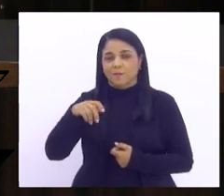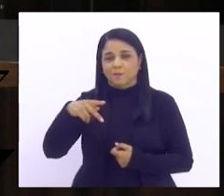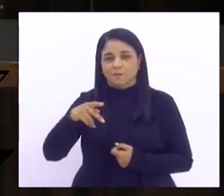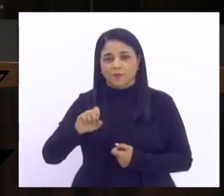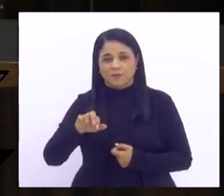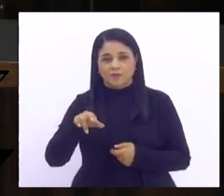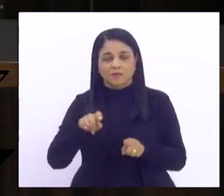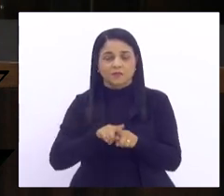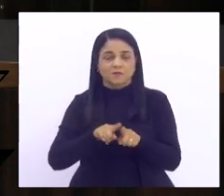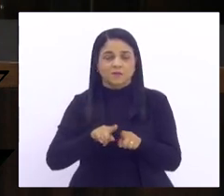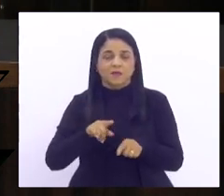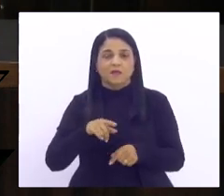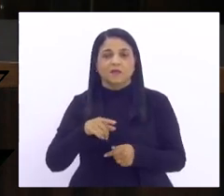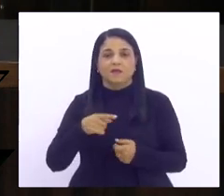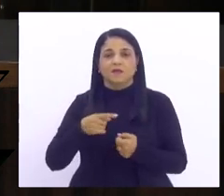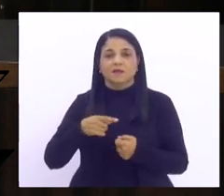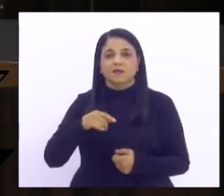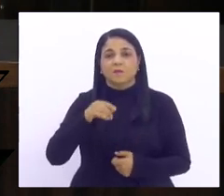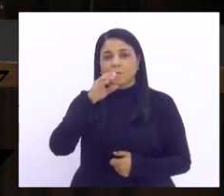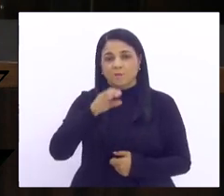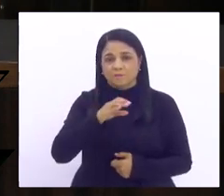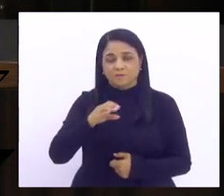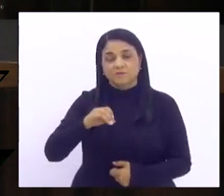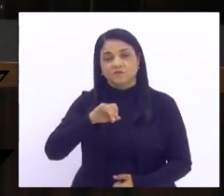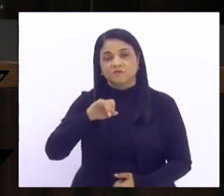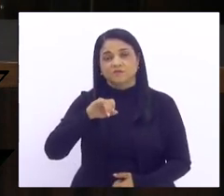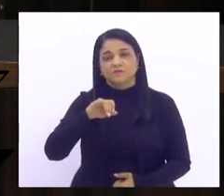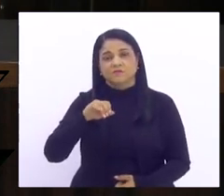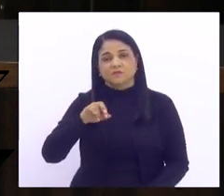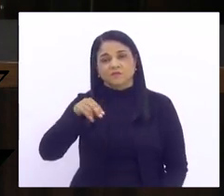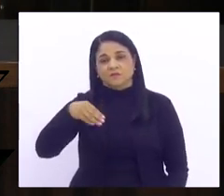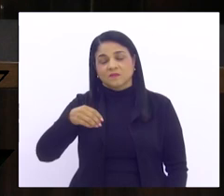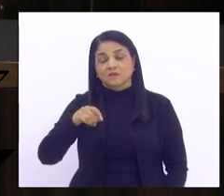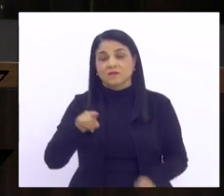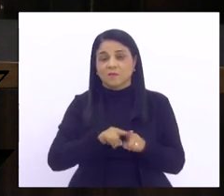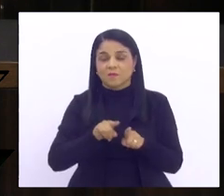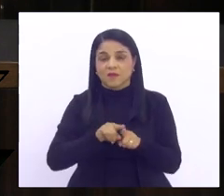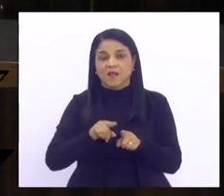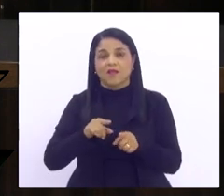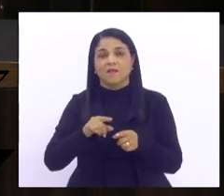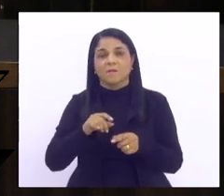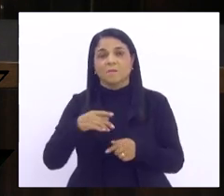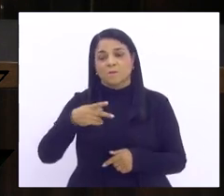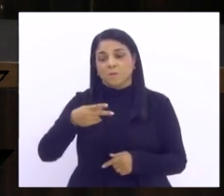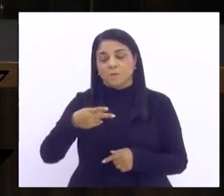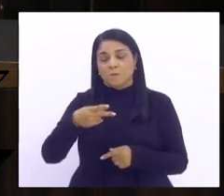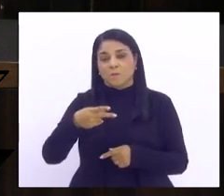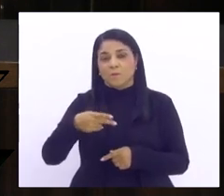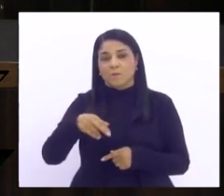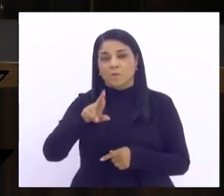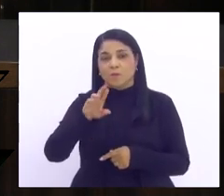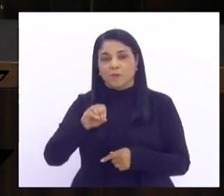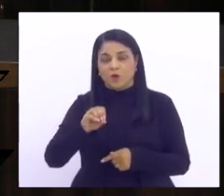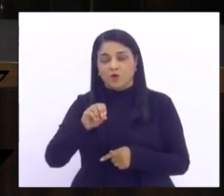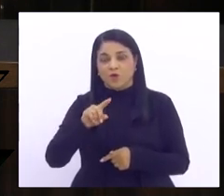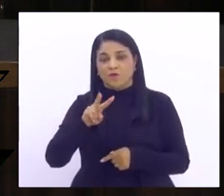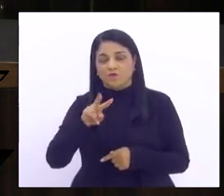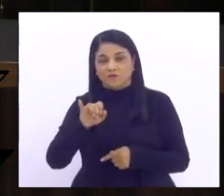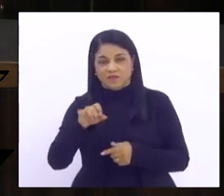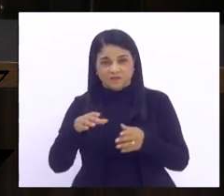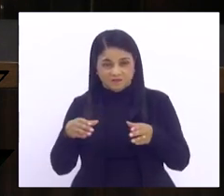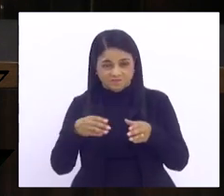Navarro, da senhora Ana Cláudia Siqueira, coordenadora da Rede Provida de Niterói, do